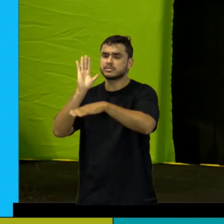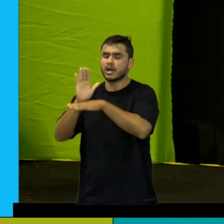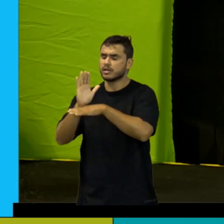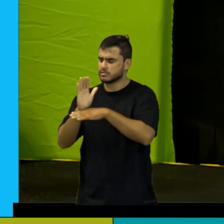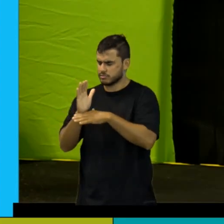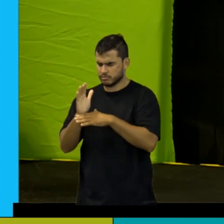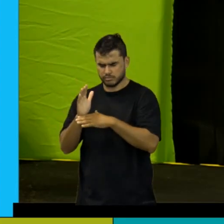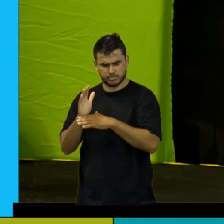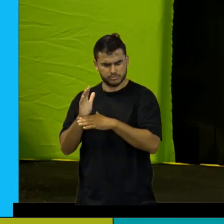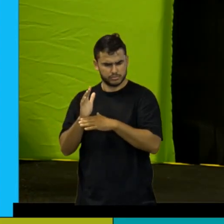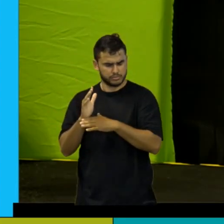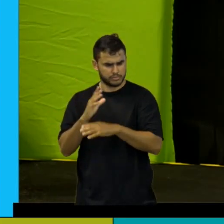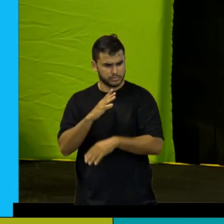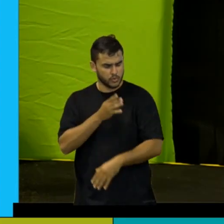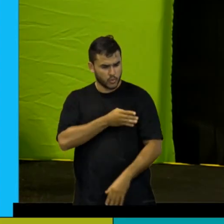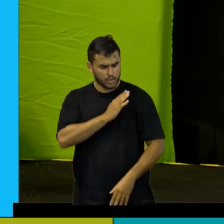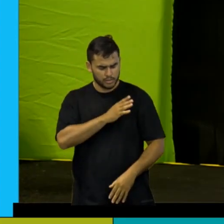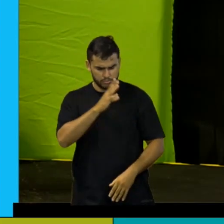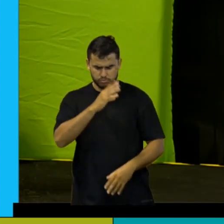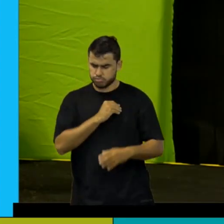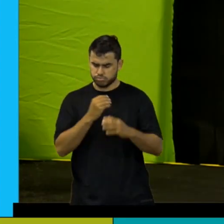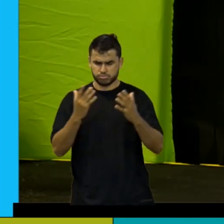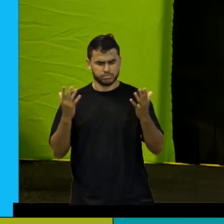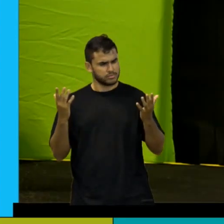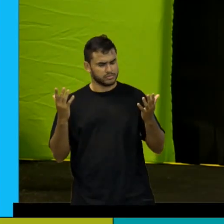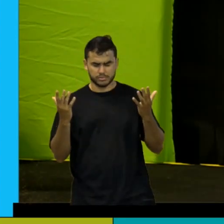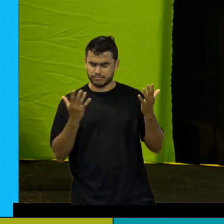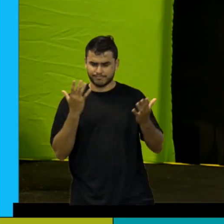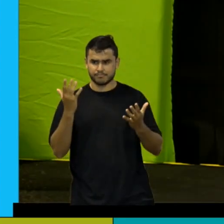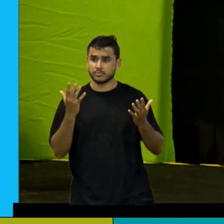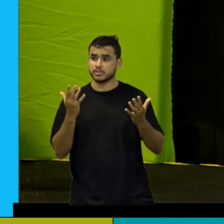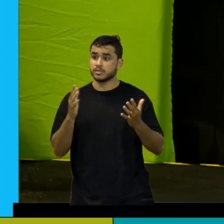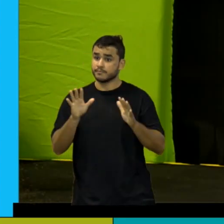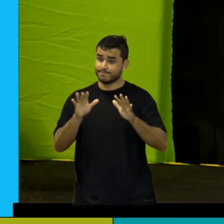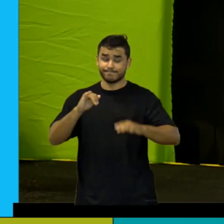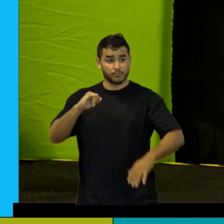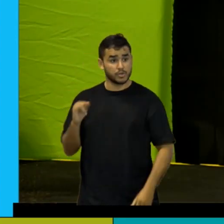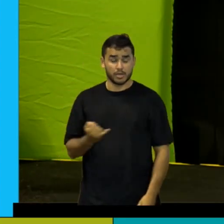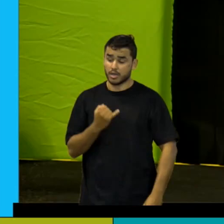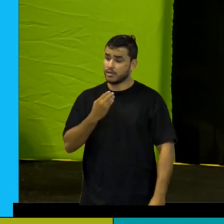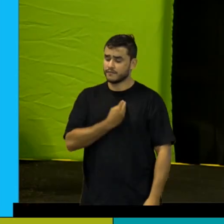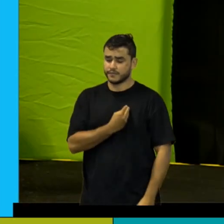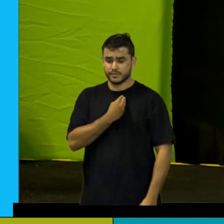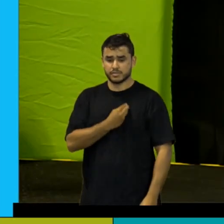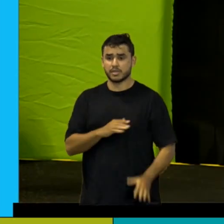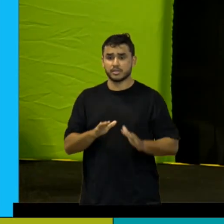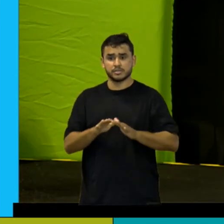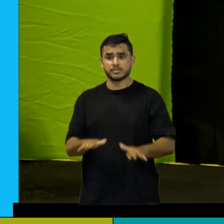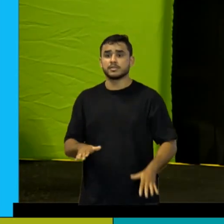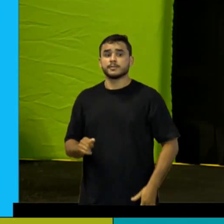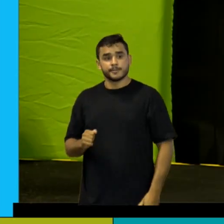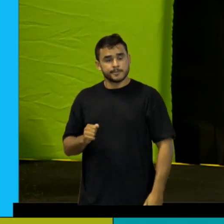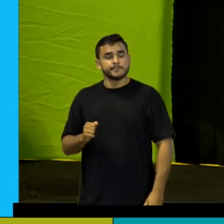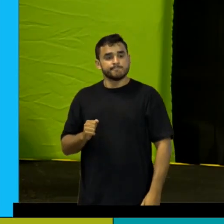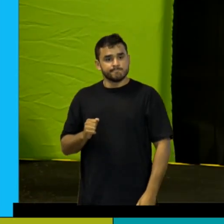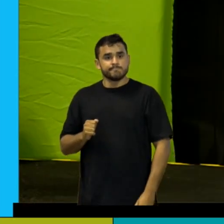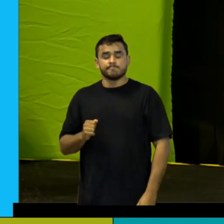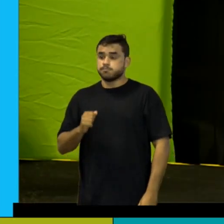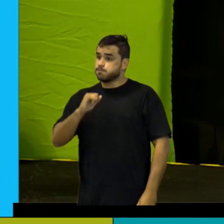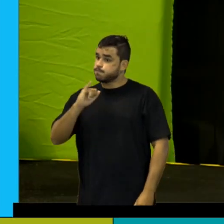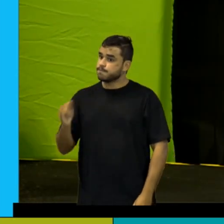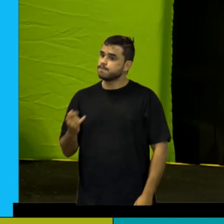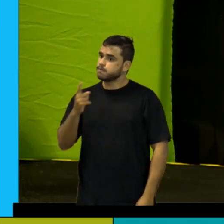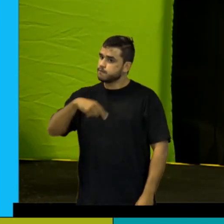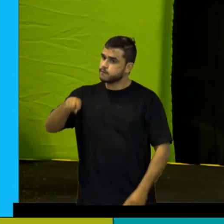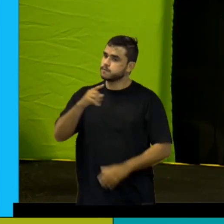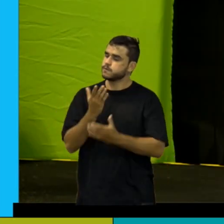acreditei. Como é que pode? Eu estava falando com ele agora, faz pouco tempo. Então a vida é assim, pessoal, a vida é um sopro. Aproveitemos o máximo a nossa vida.